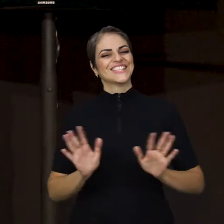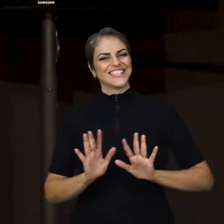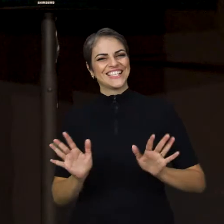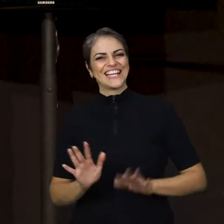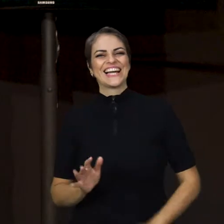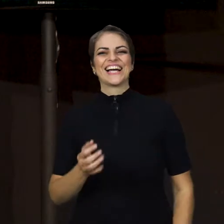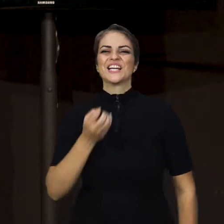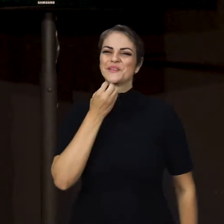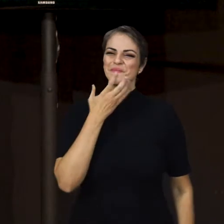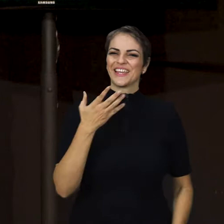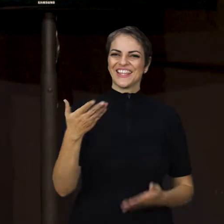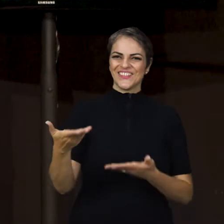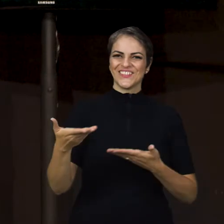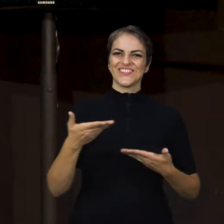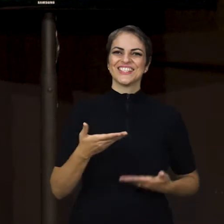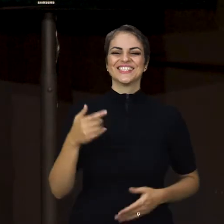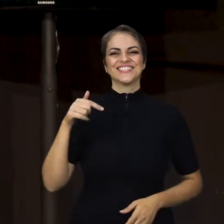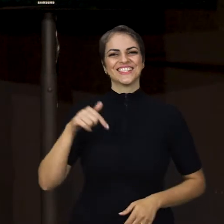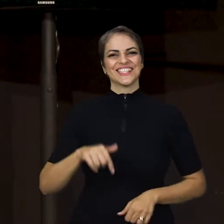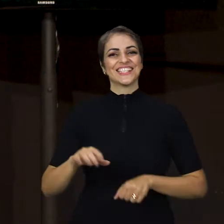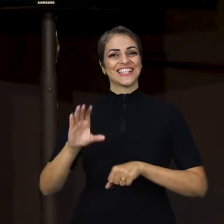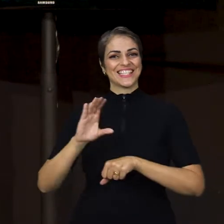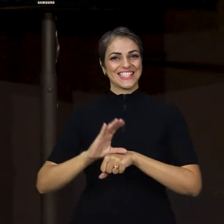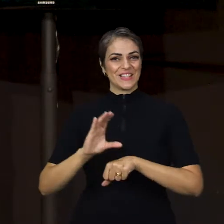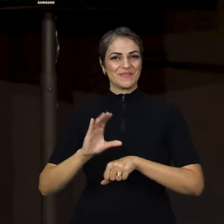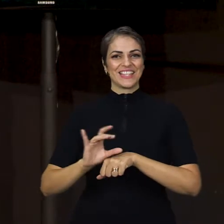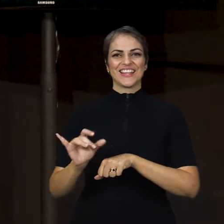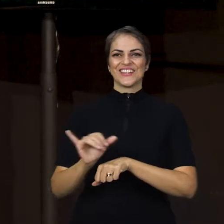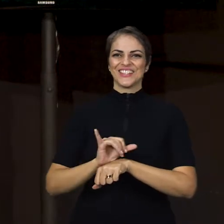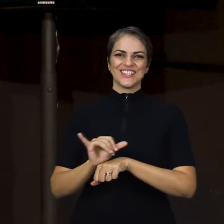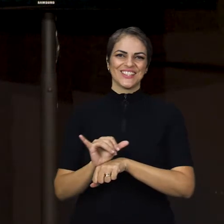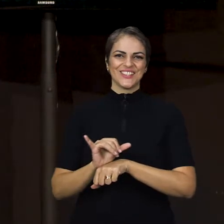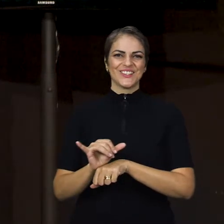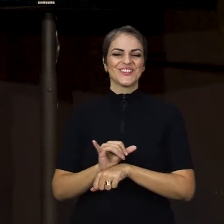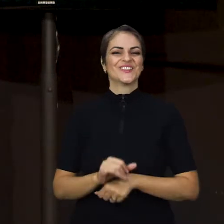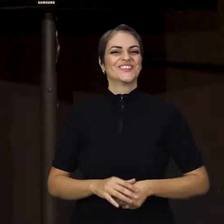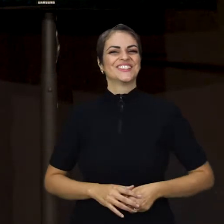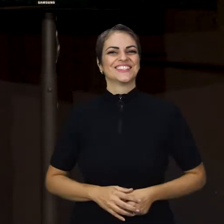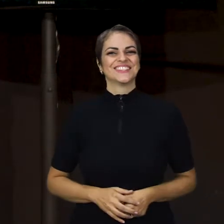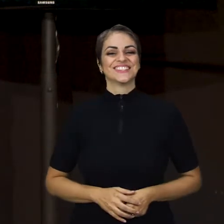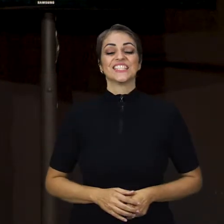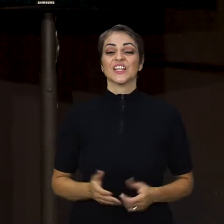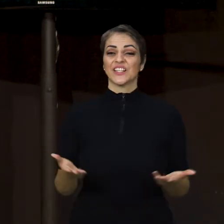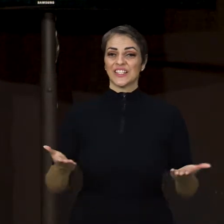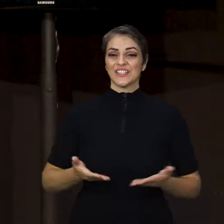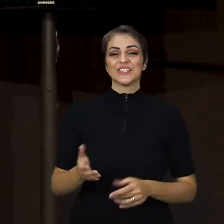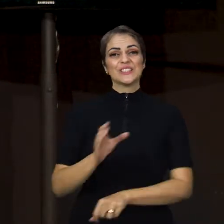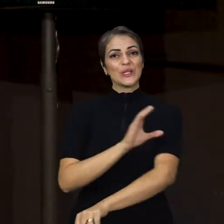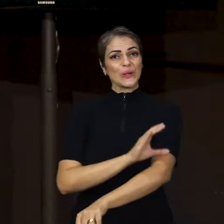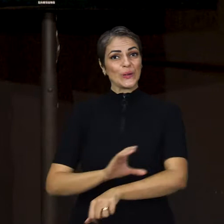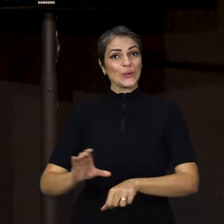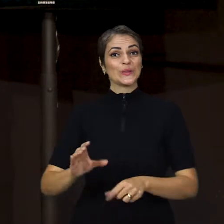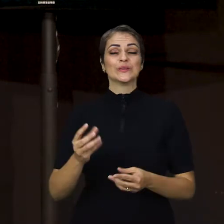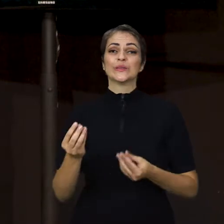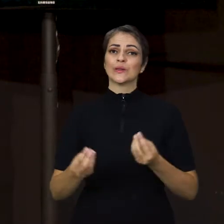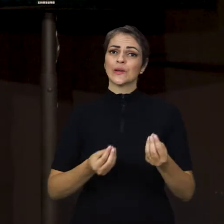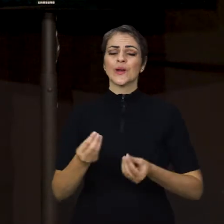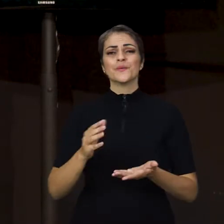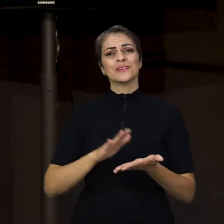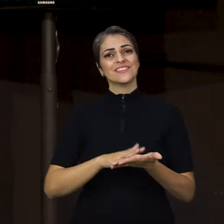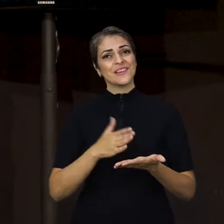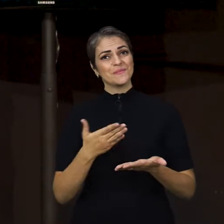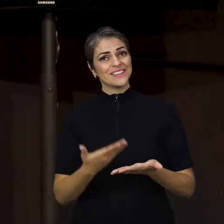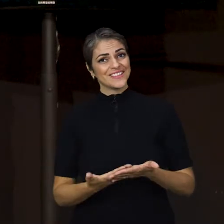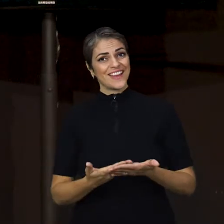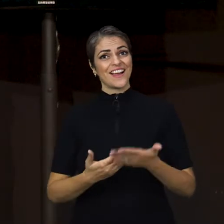Seja muito bem-vindo ao canal da Igreja Batista Capital aqui no YouTube para o nosso curso Como Interpretar e